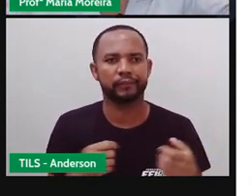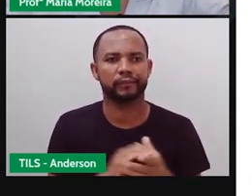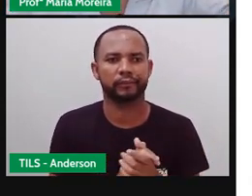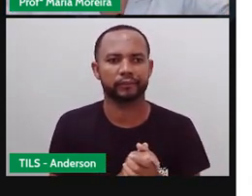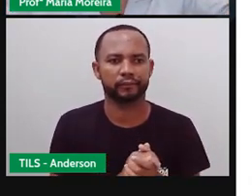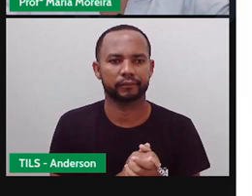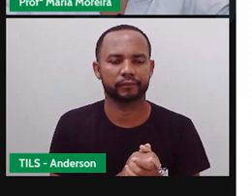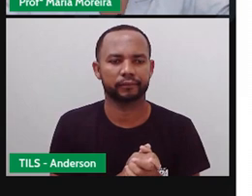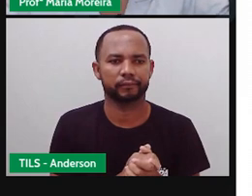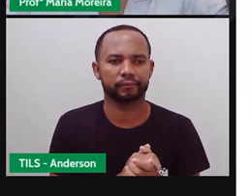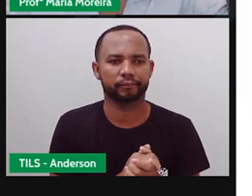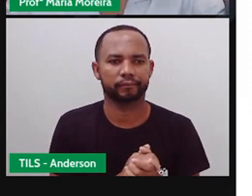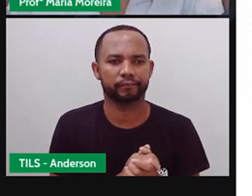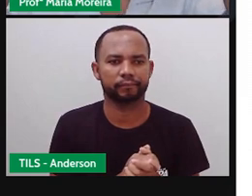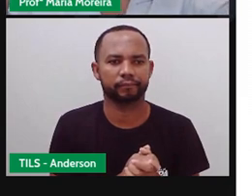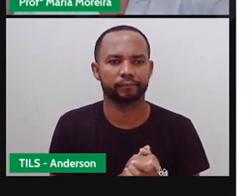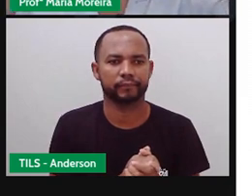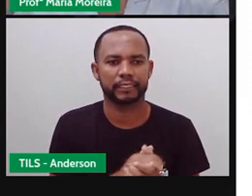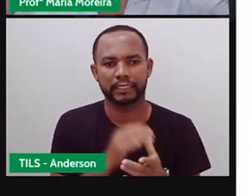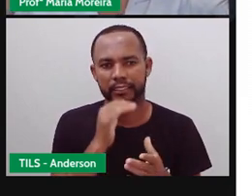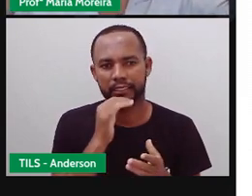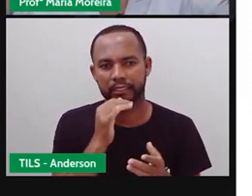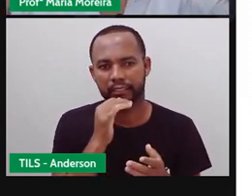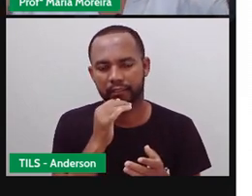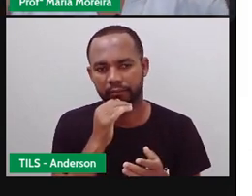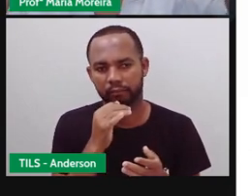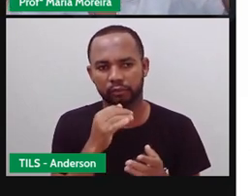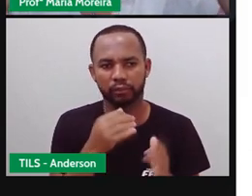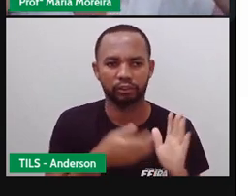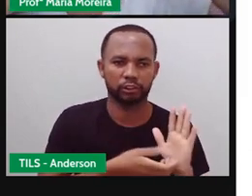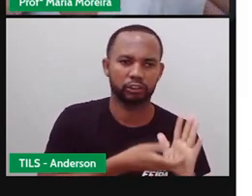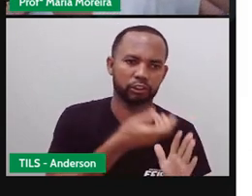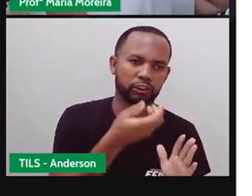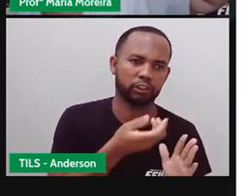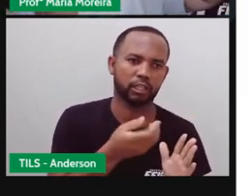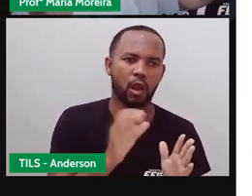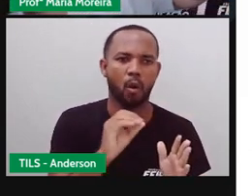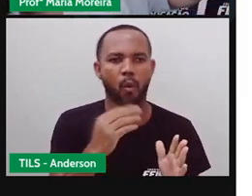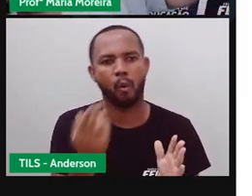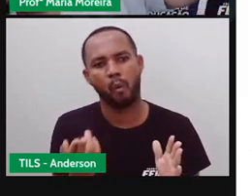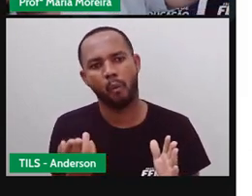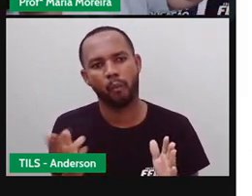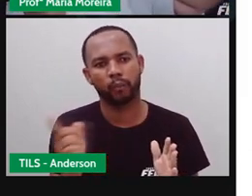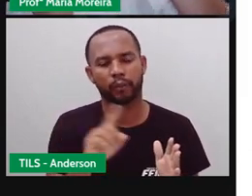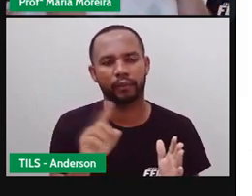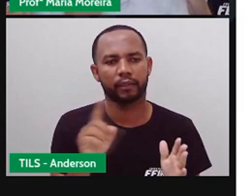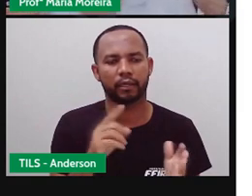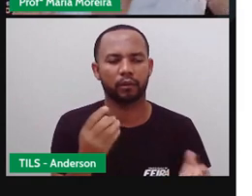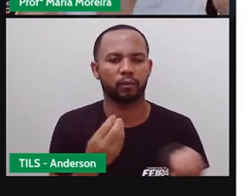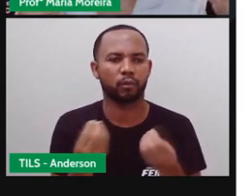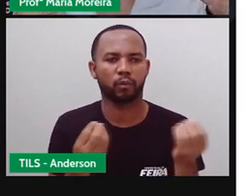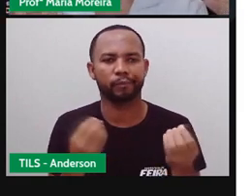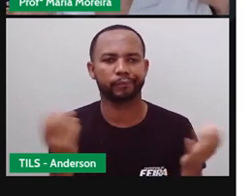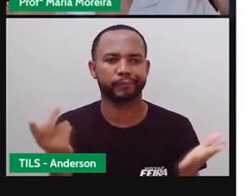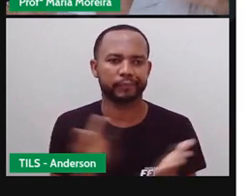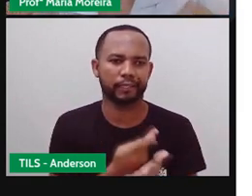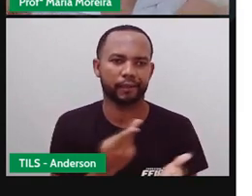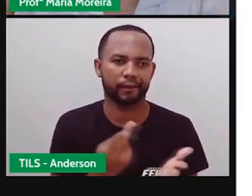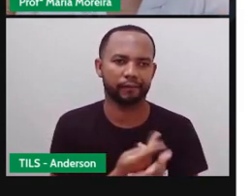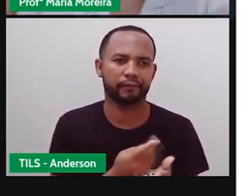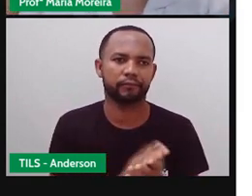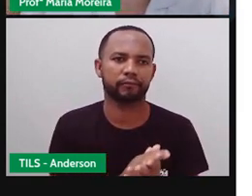ele e não é isso aí seu tio se eu coloco tirei os animais ó vai dar errado